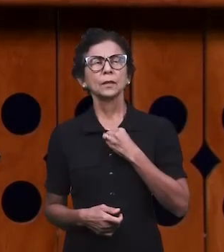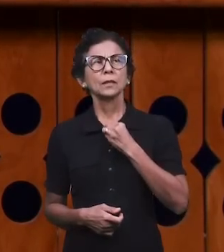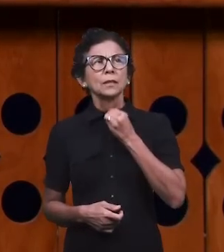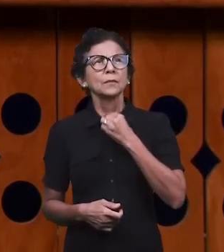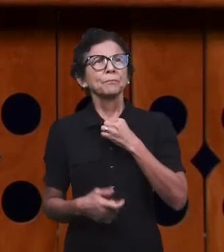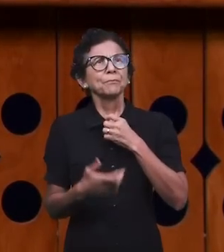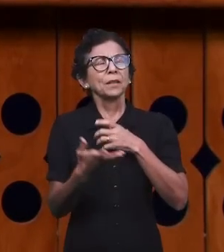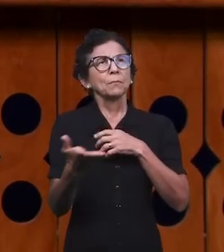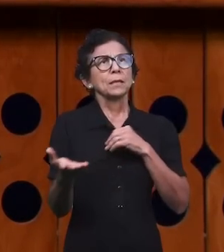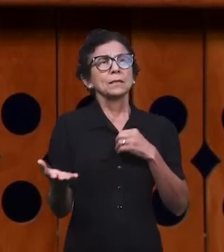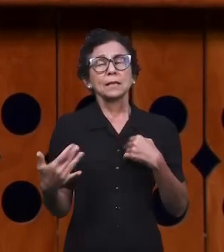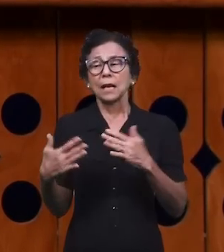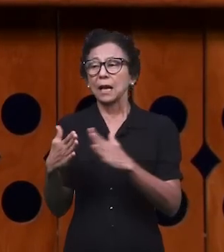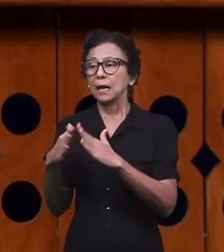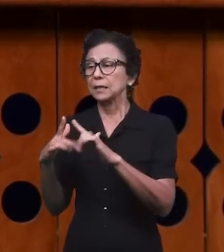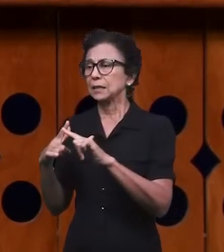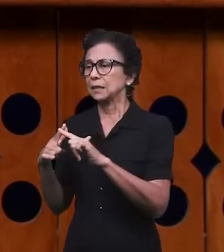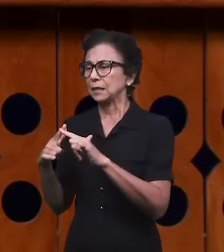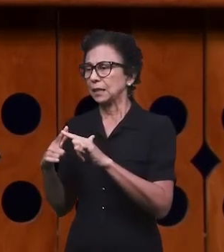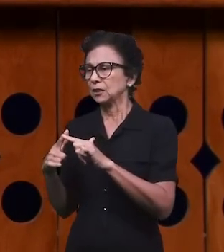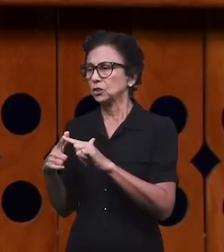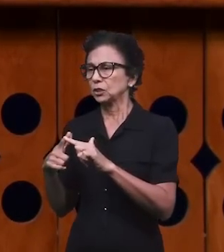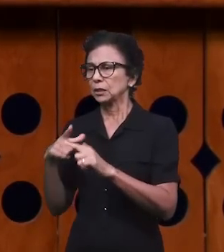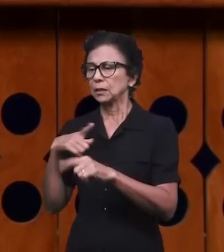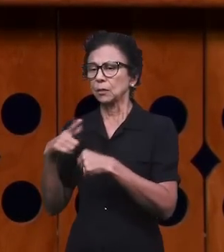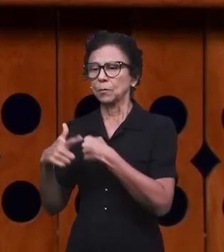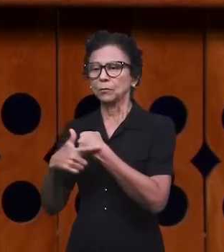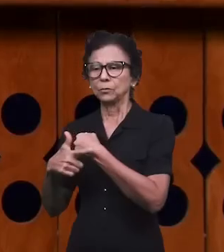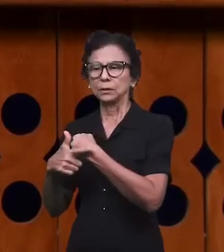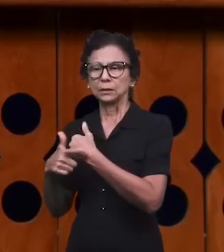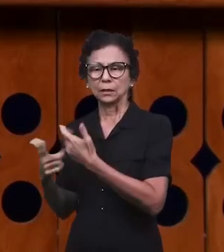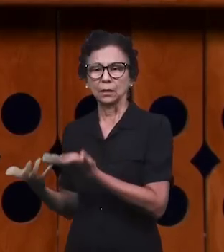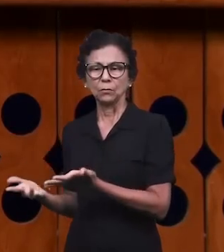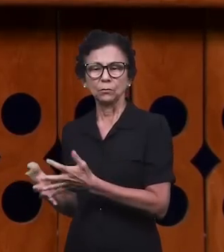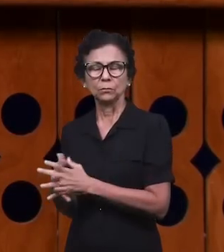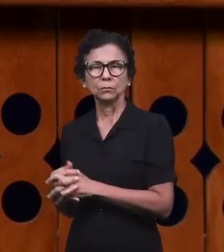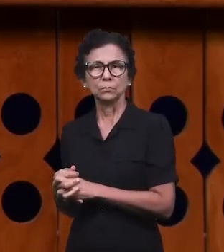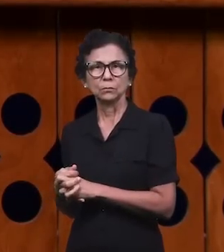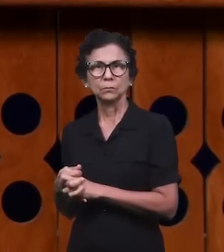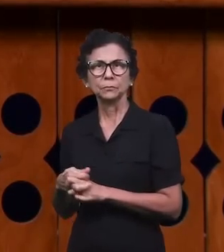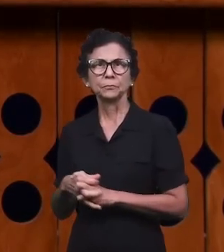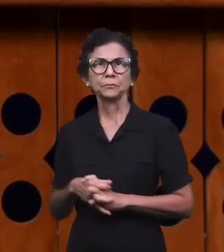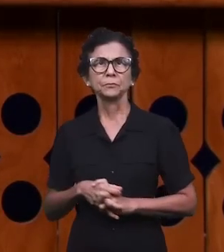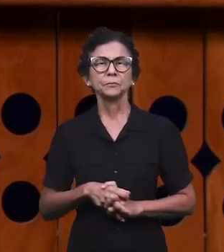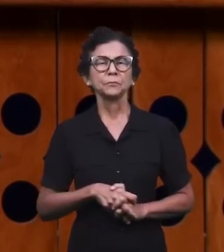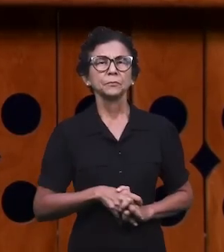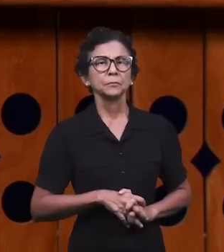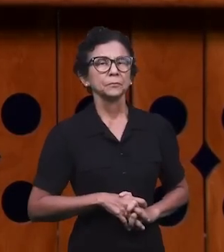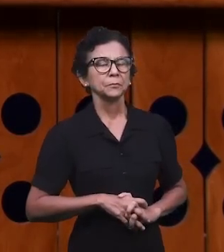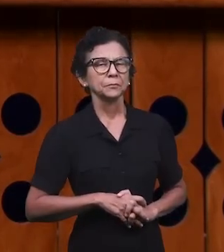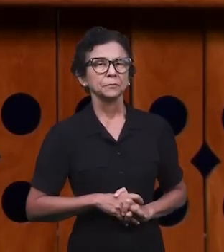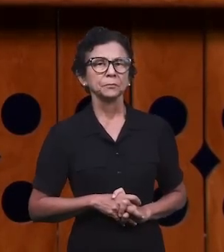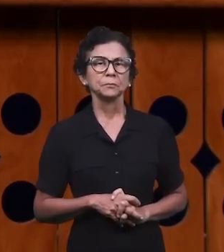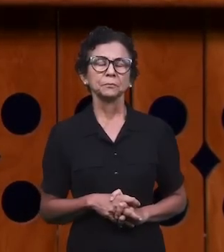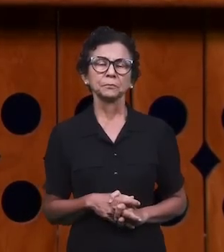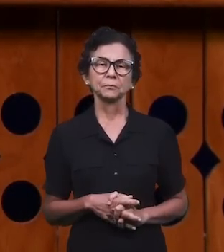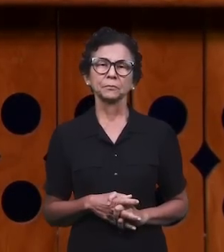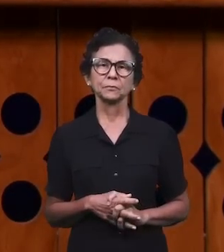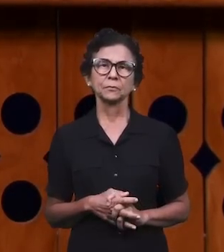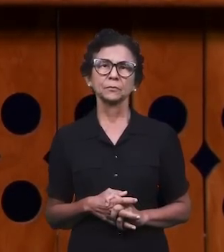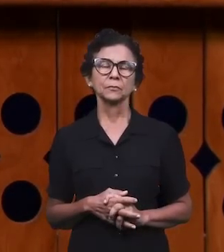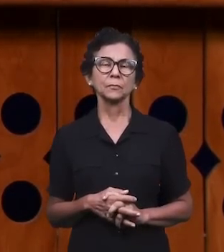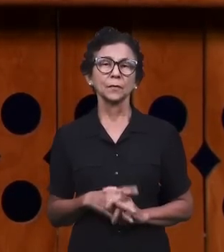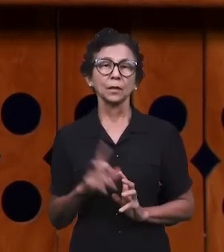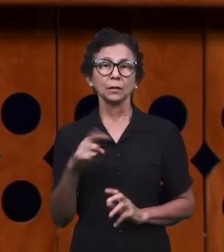a igreja filisteia, a igreja é gentílica, irmãos? A igreja é gentílica, ela não tinha direito. Ela não